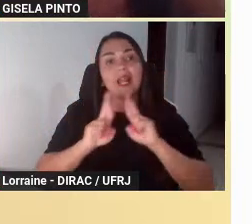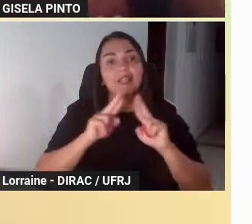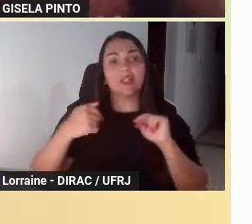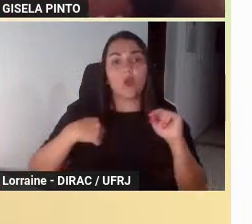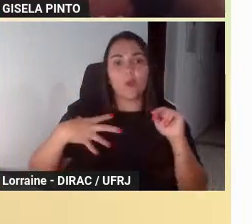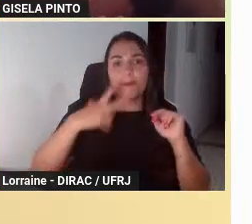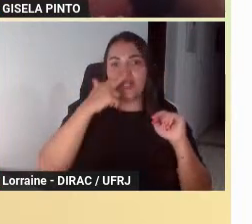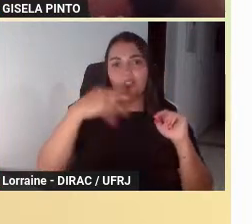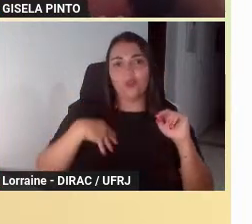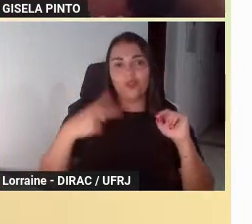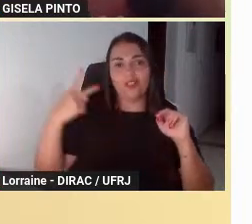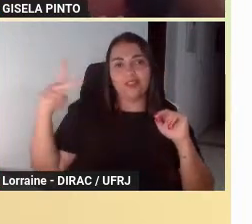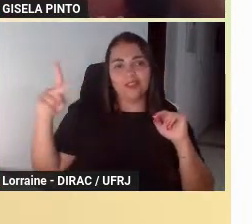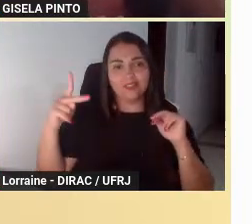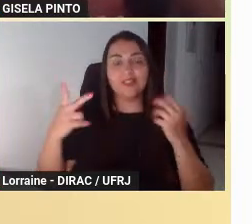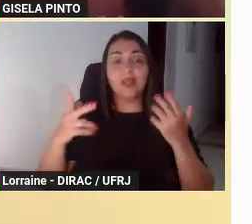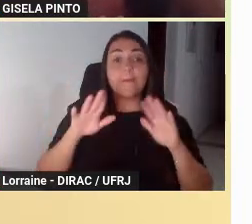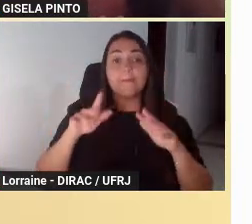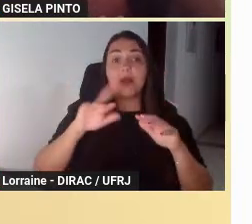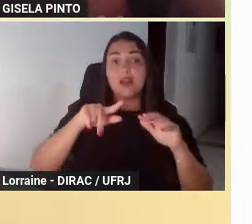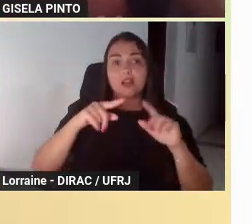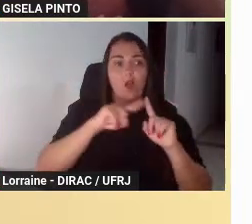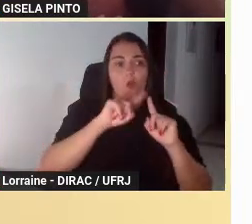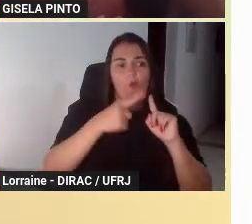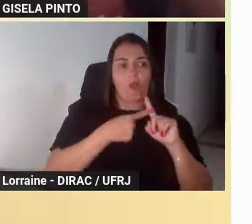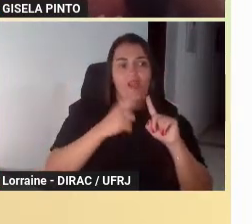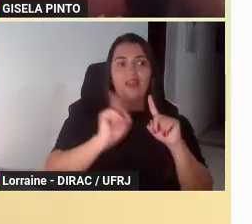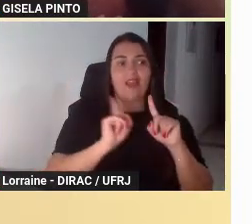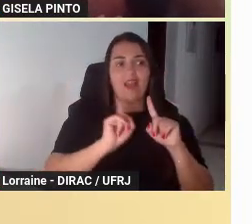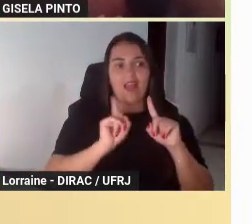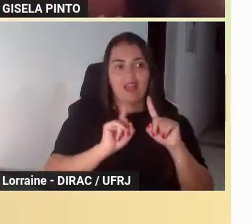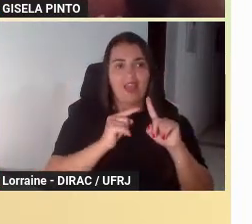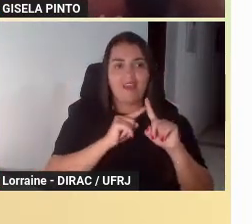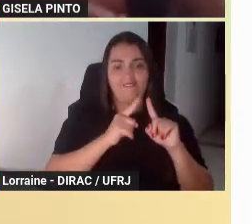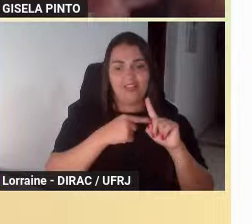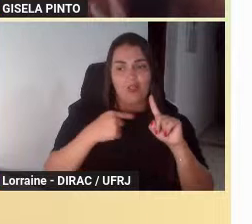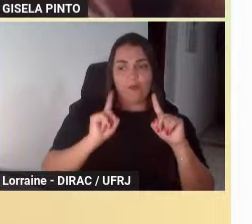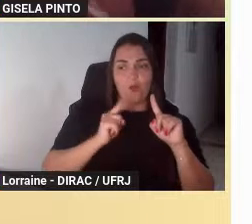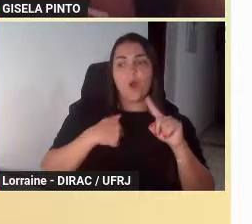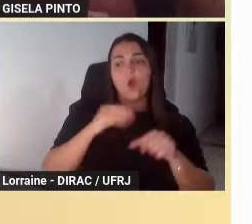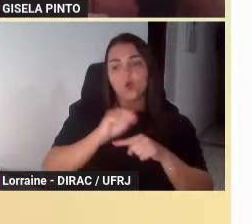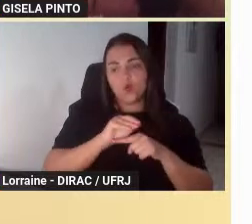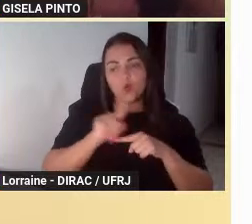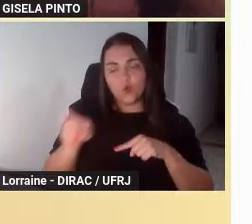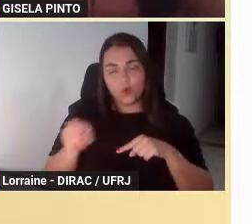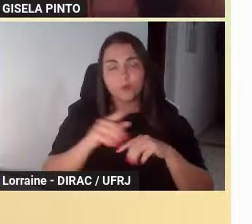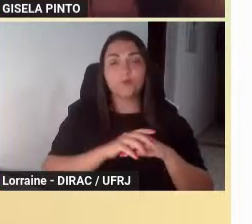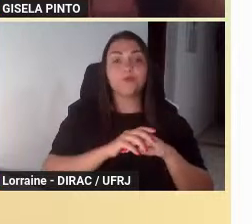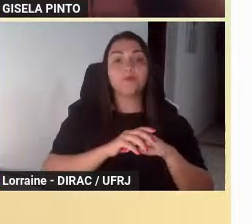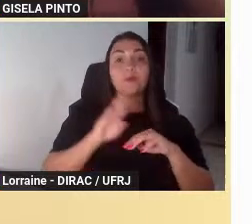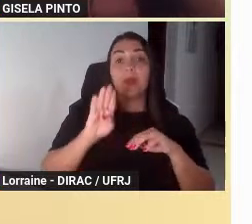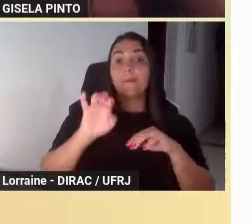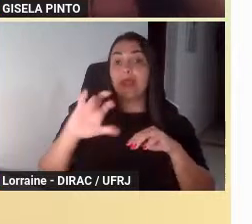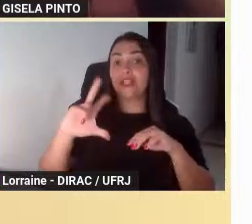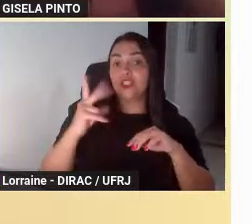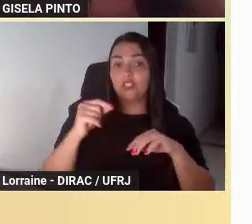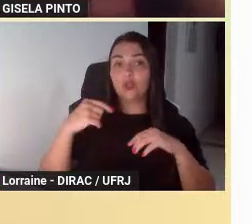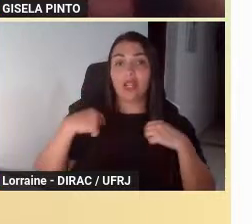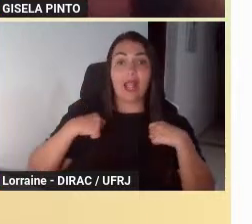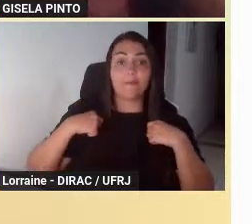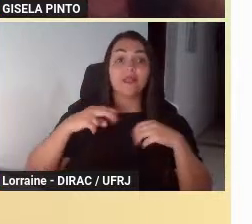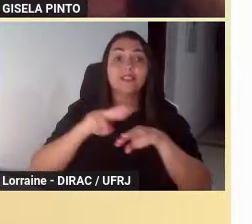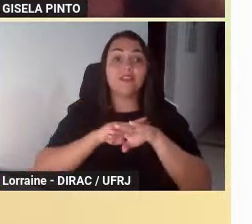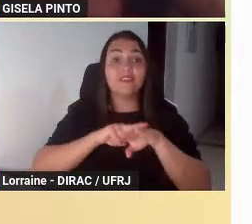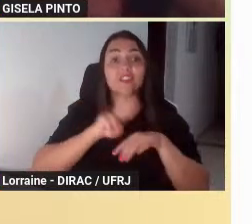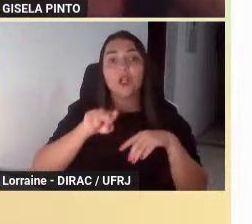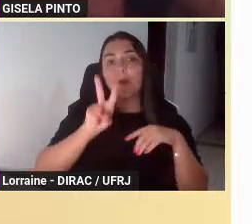apesar de não ter sido gerada na minha barriga, né? E Betinho, que é esse da camisa verde aqui, é o pai dela,